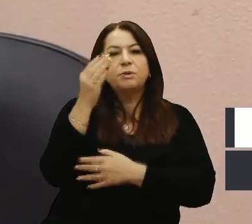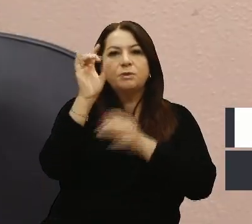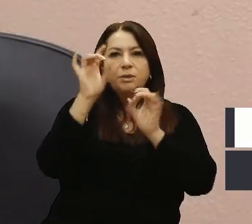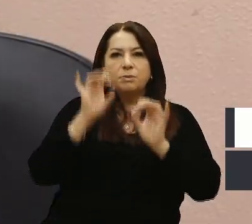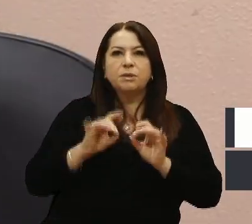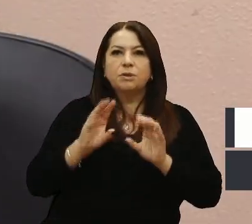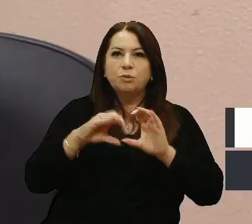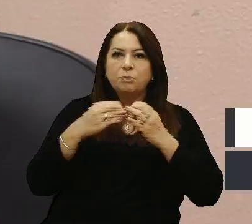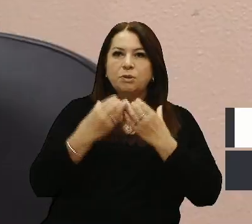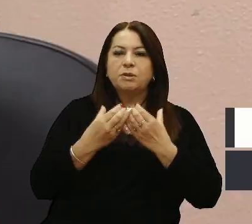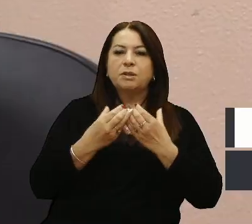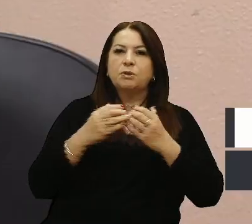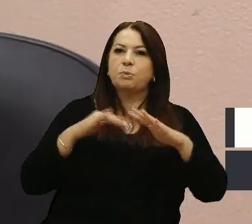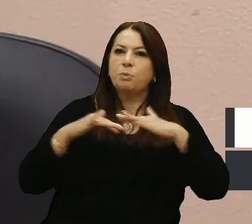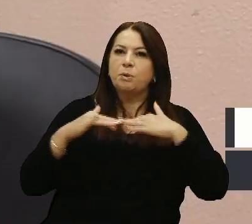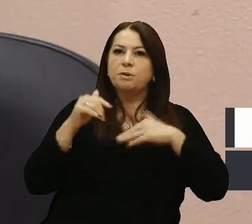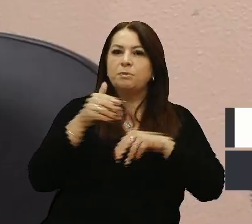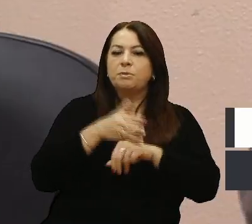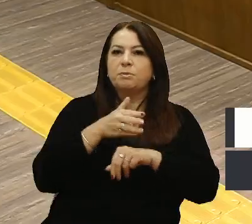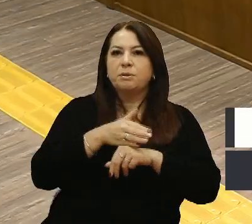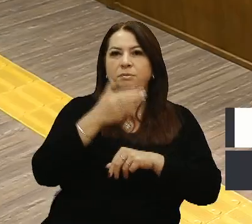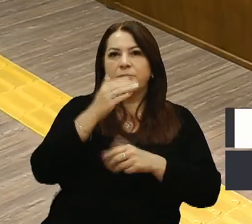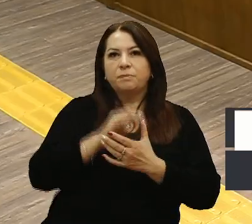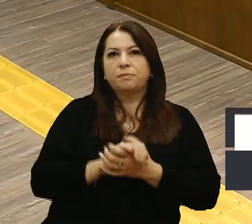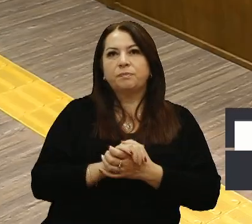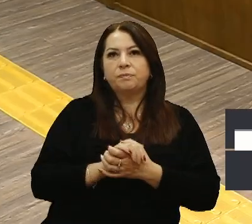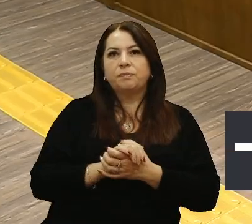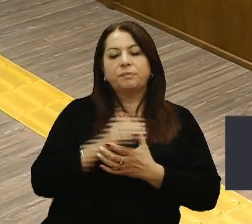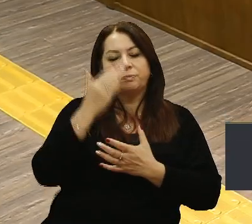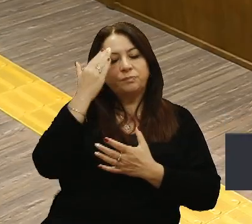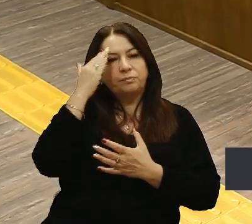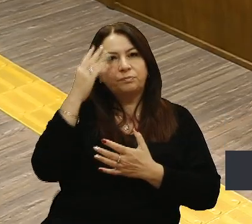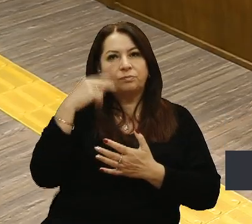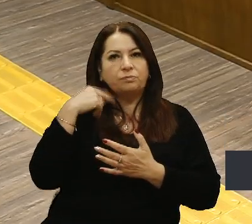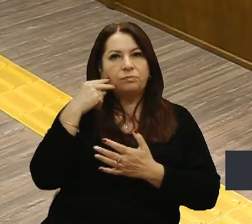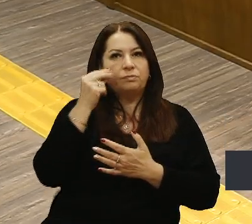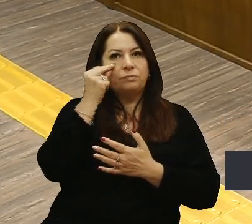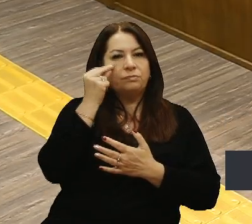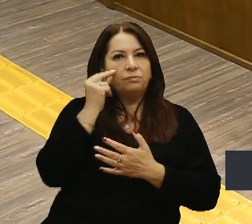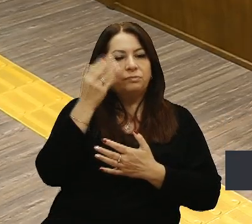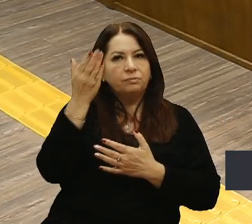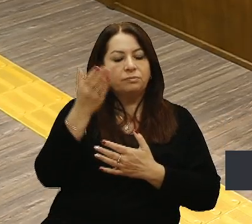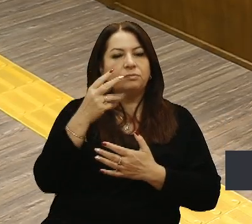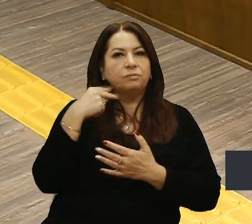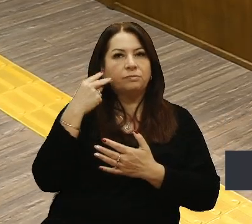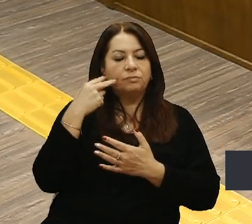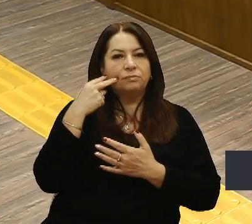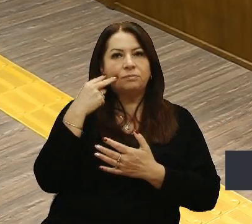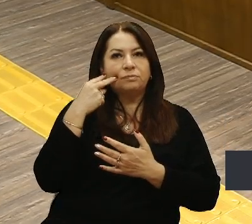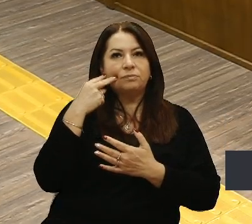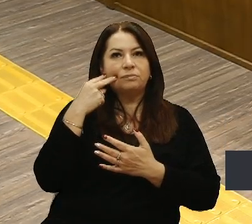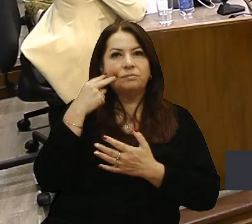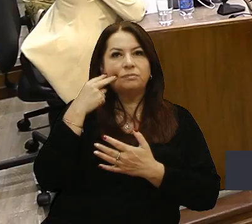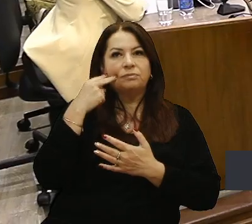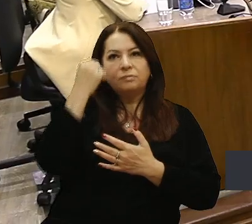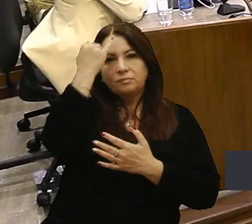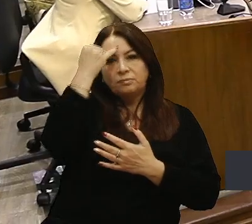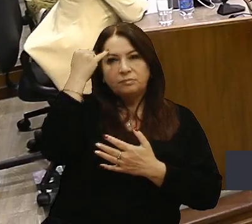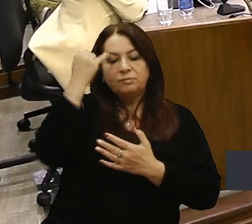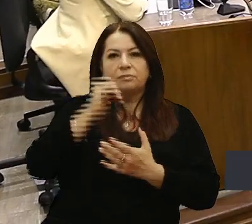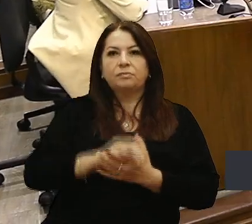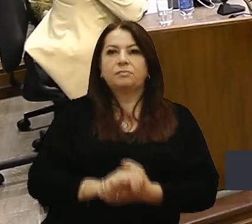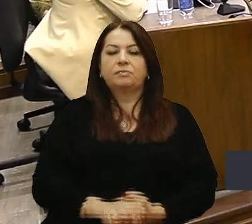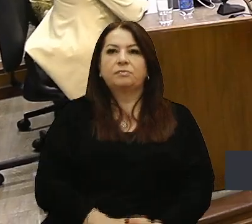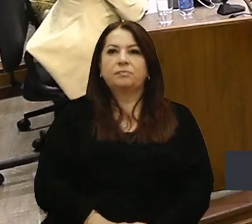especial, à comunidade que se mobilizou para participar. Obrigado, vereador Libardi. Próximo vereador inscrito, vereador Zé D'Ambrosio, com a